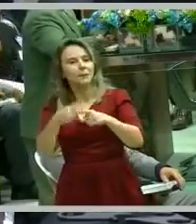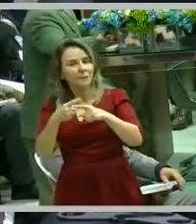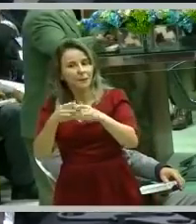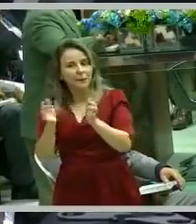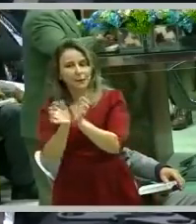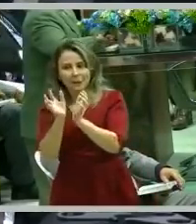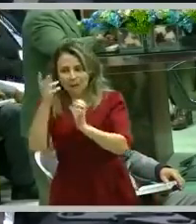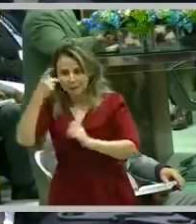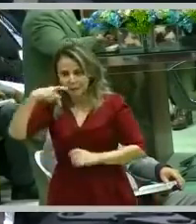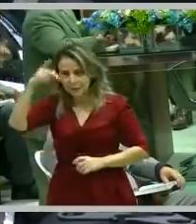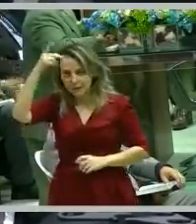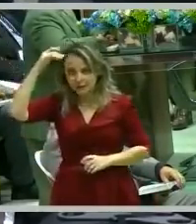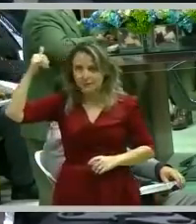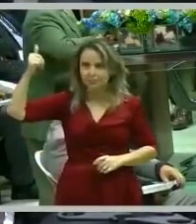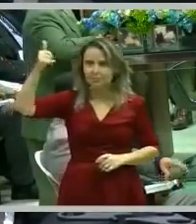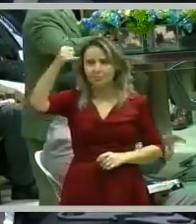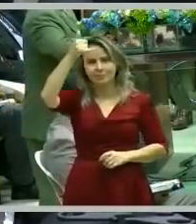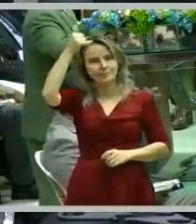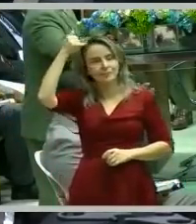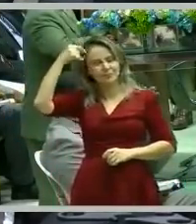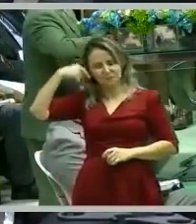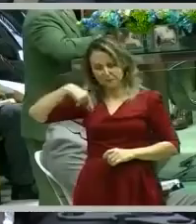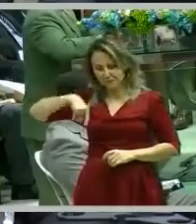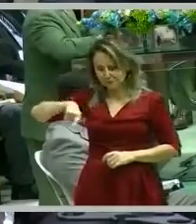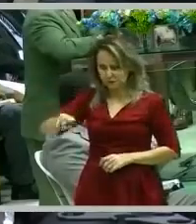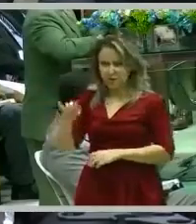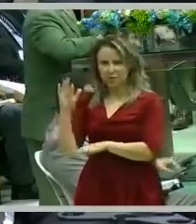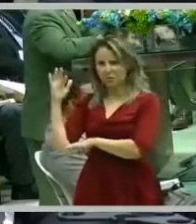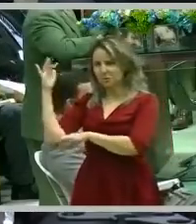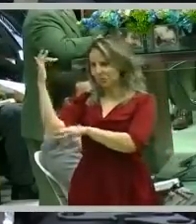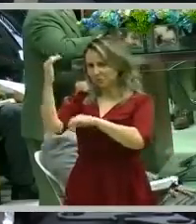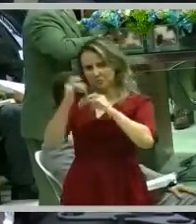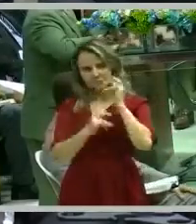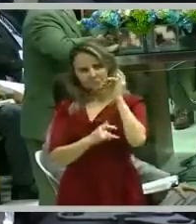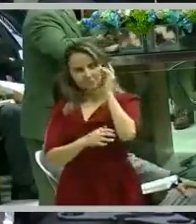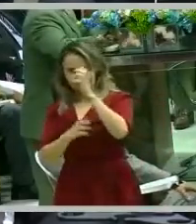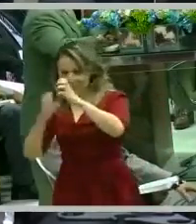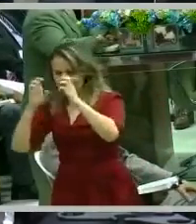pentecostais ungidos foram para dentro da mata levar o evangelho.